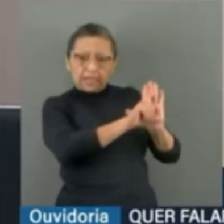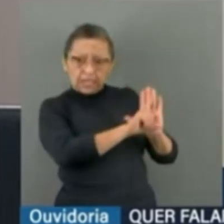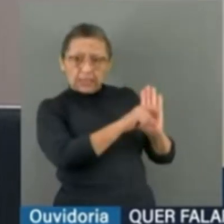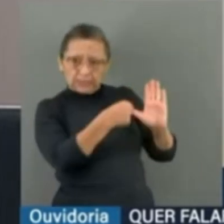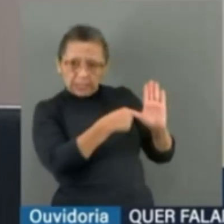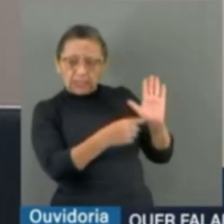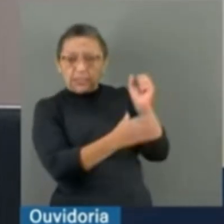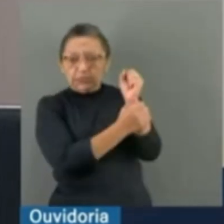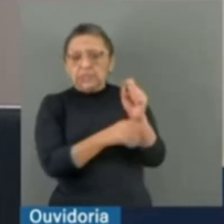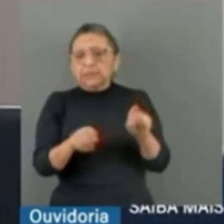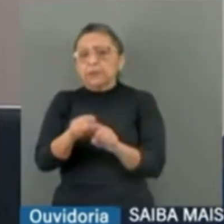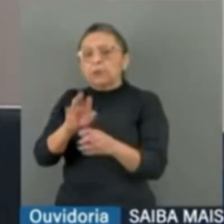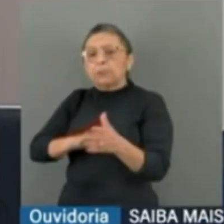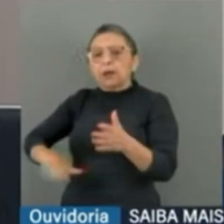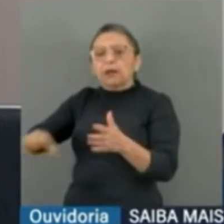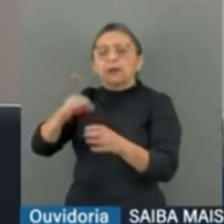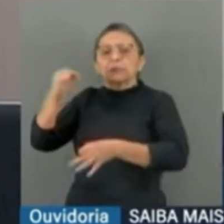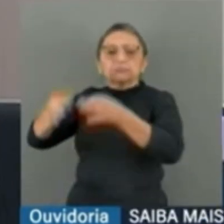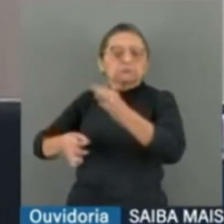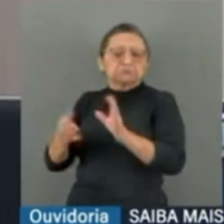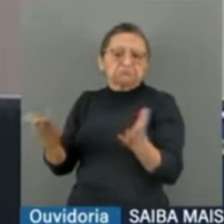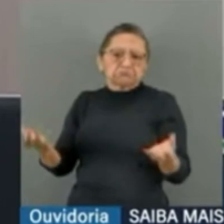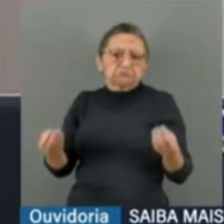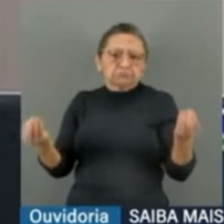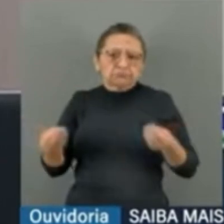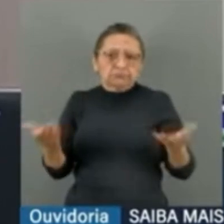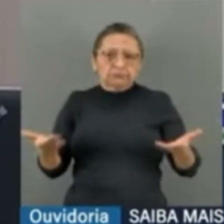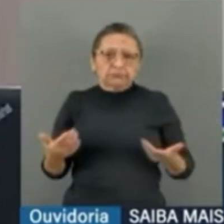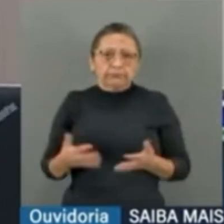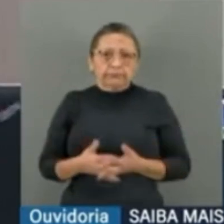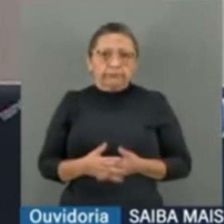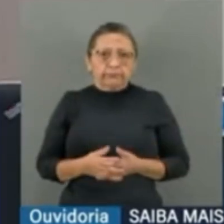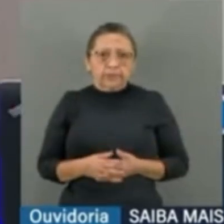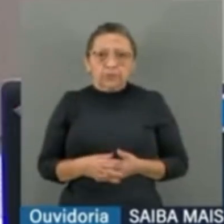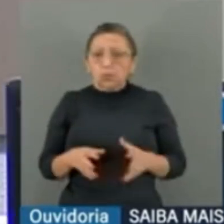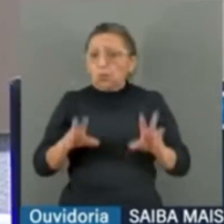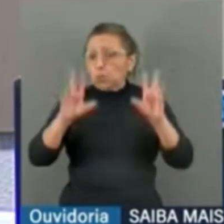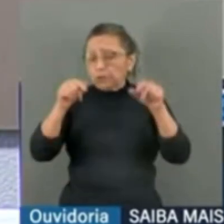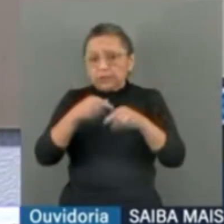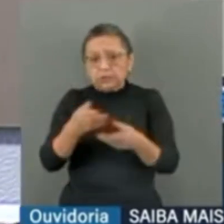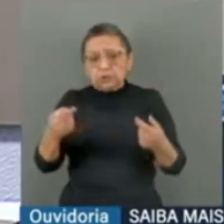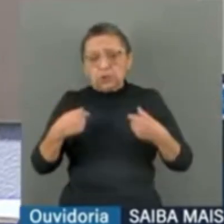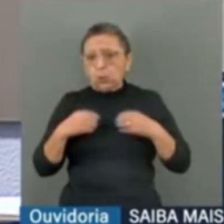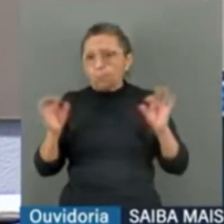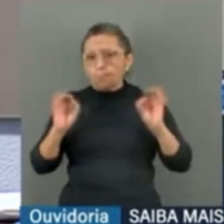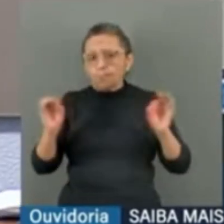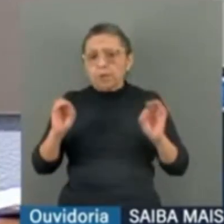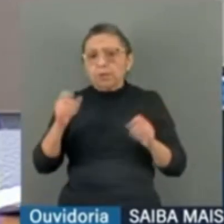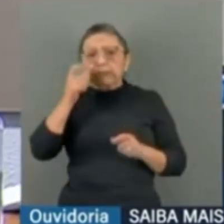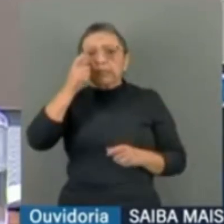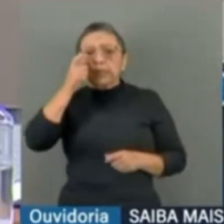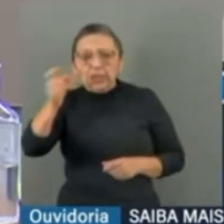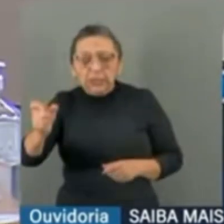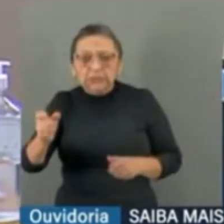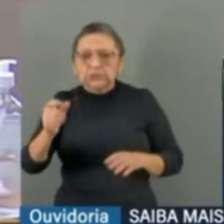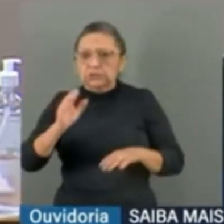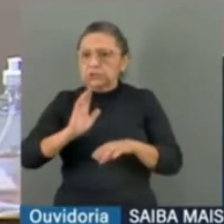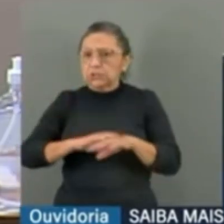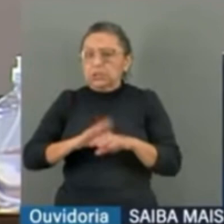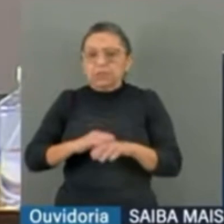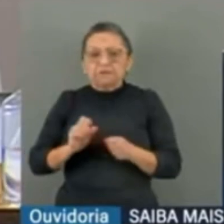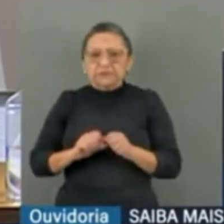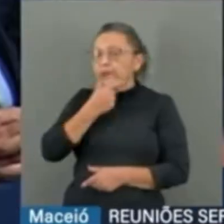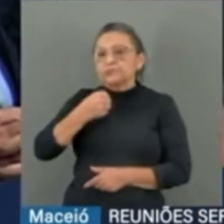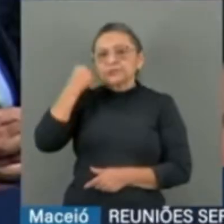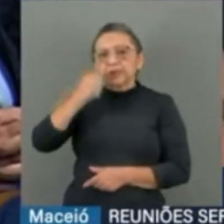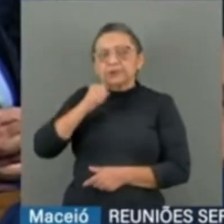pela jurisprudência, e com relação a isso eu não teria nenhum interesse de agir de modo contrário.